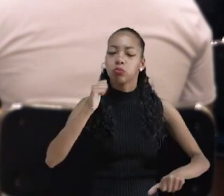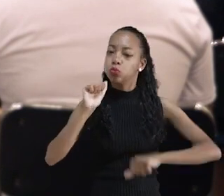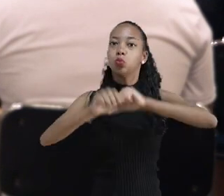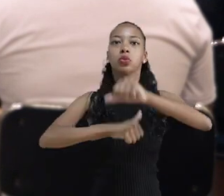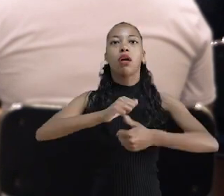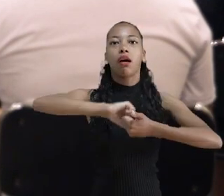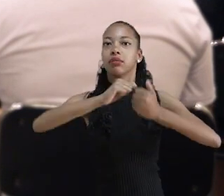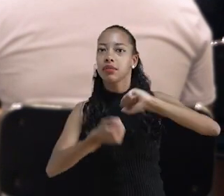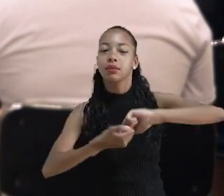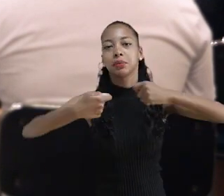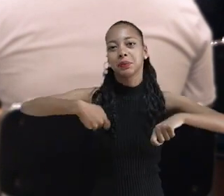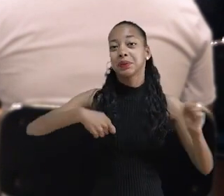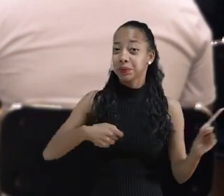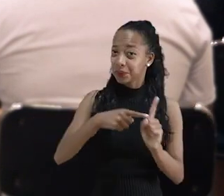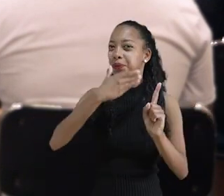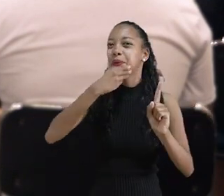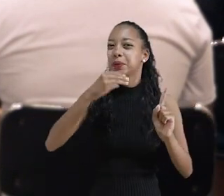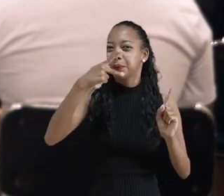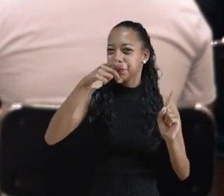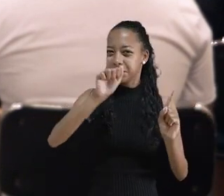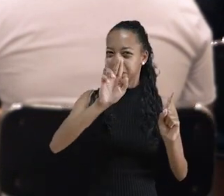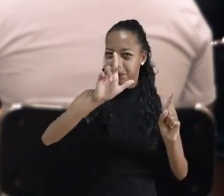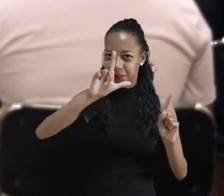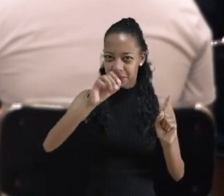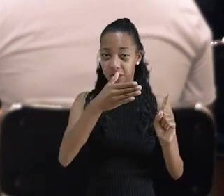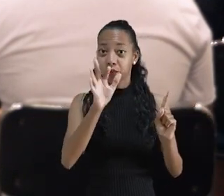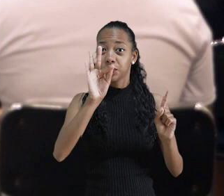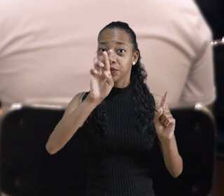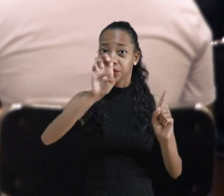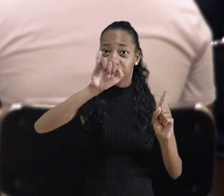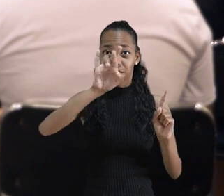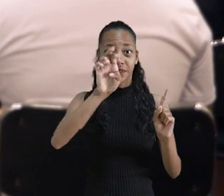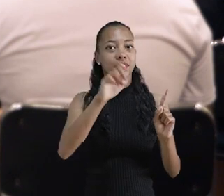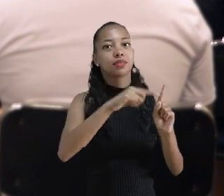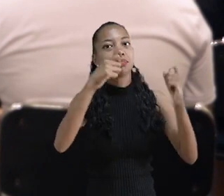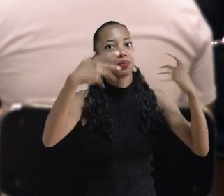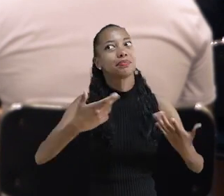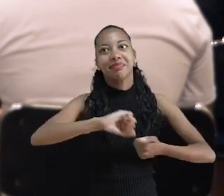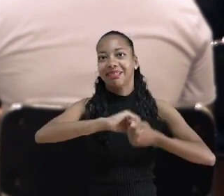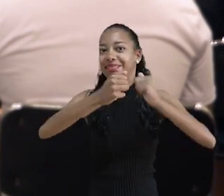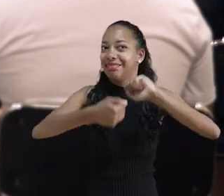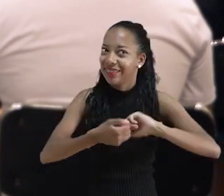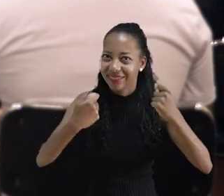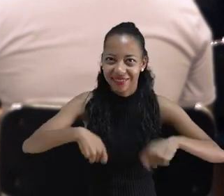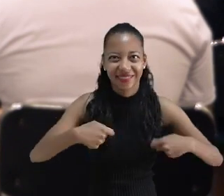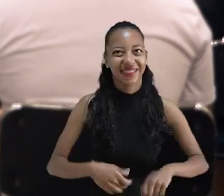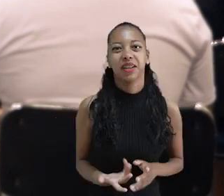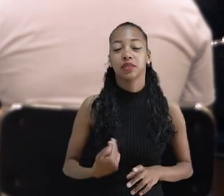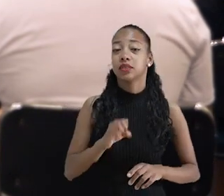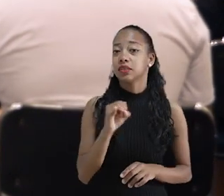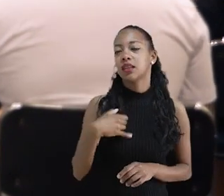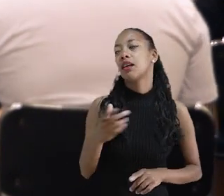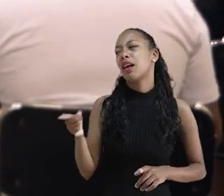mesmo né tem que é ação reflexão e ação não dá né para você chegar lá com modelo